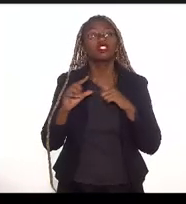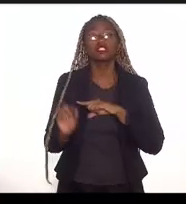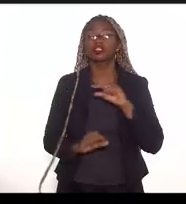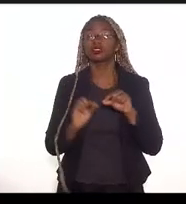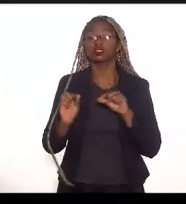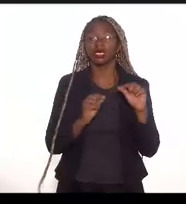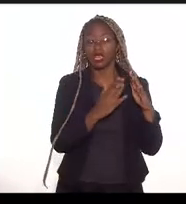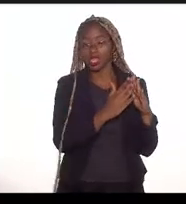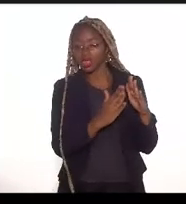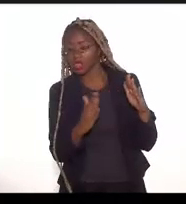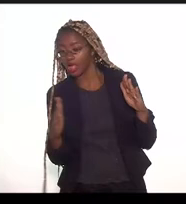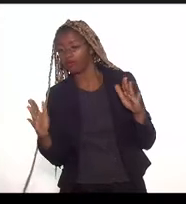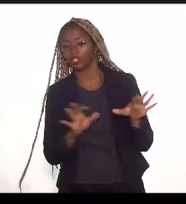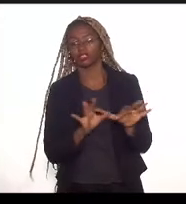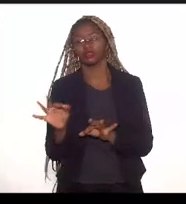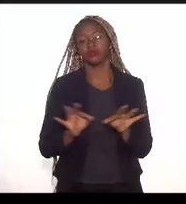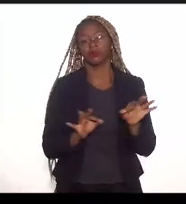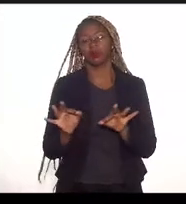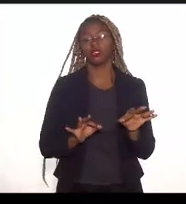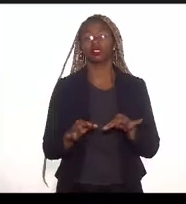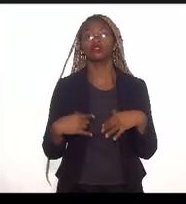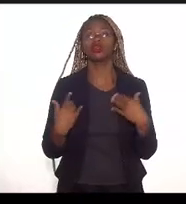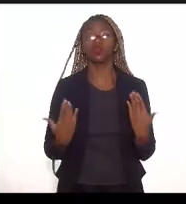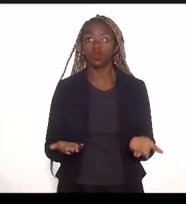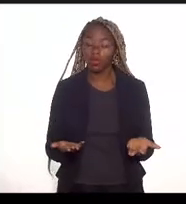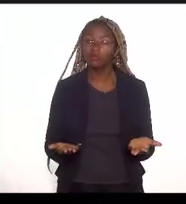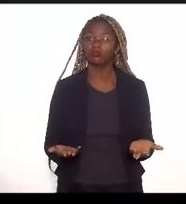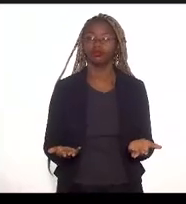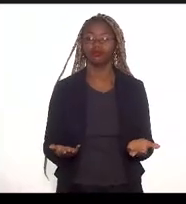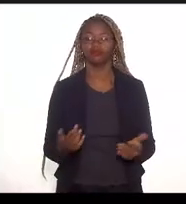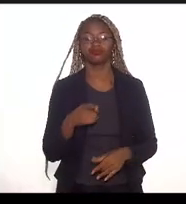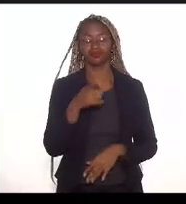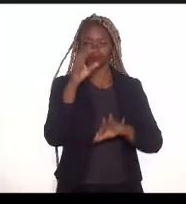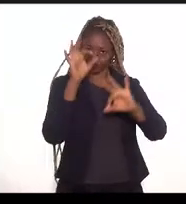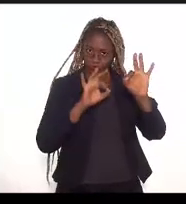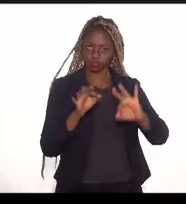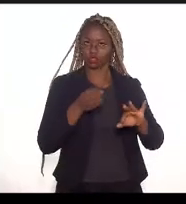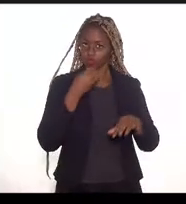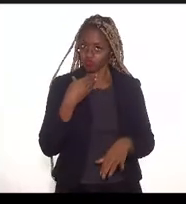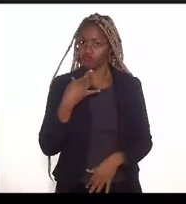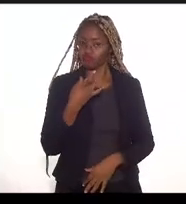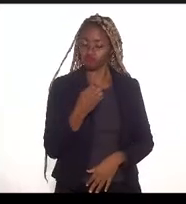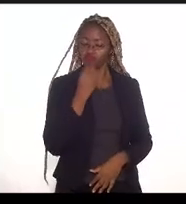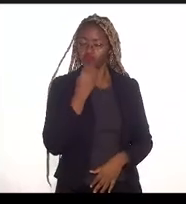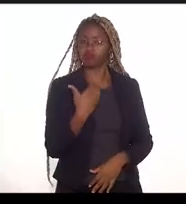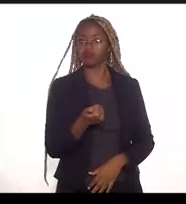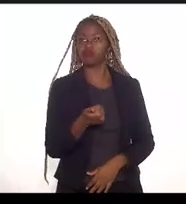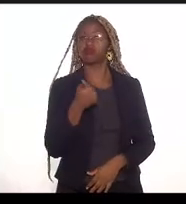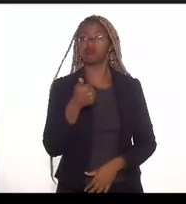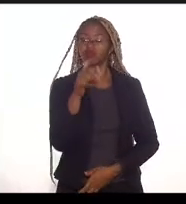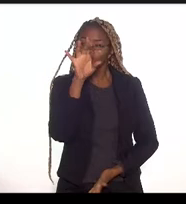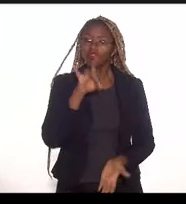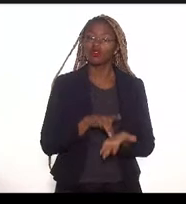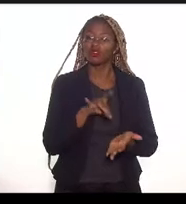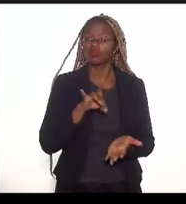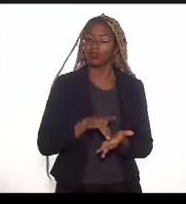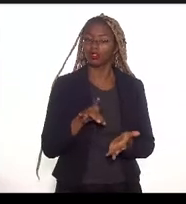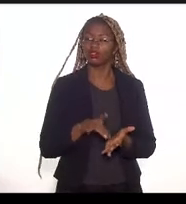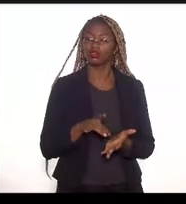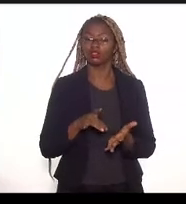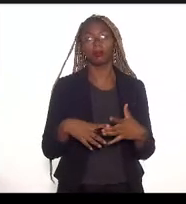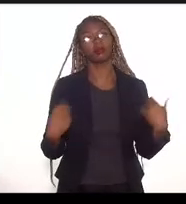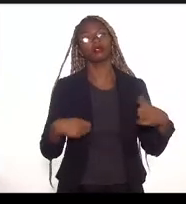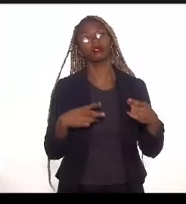talvez, preparatória? Que os projetos que realmente são bons, por algum motivo, necessitam de breves